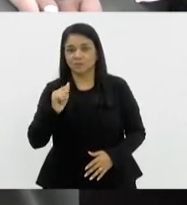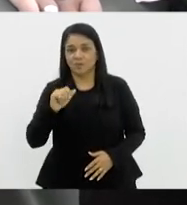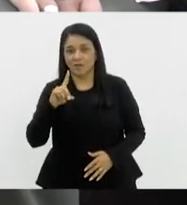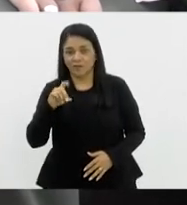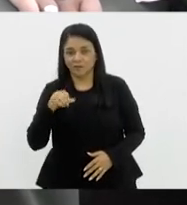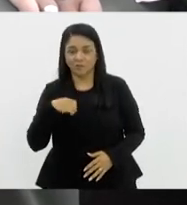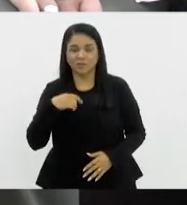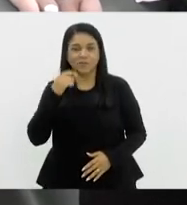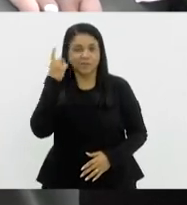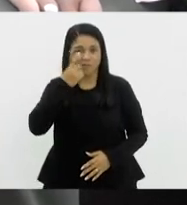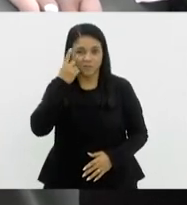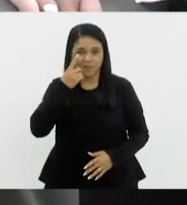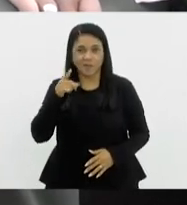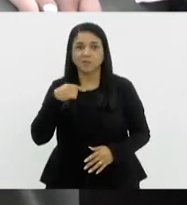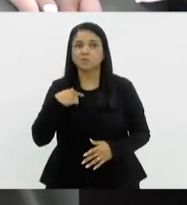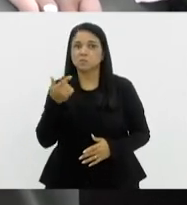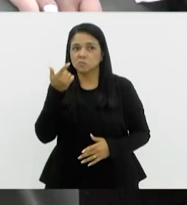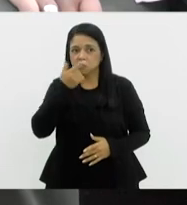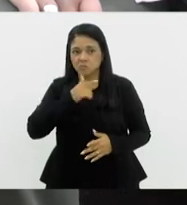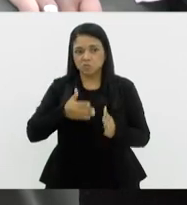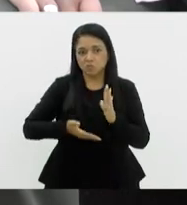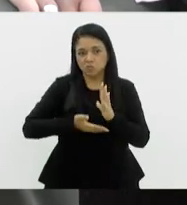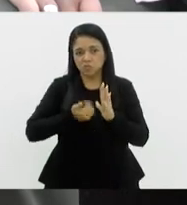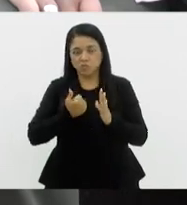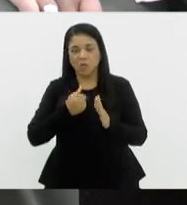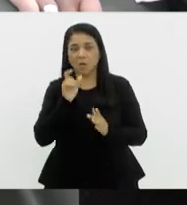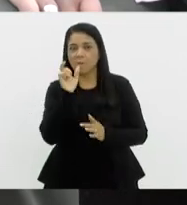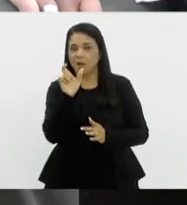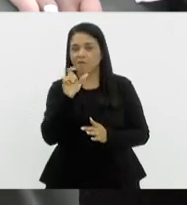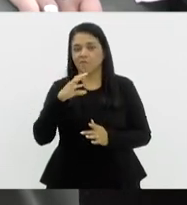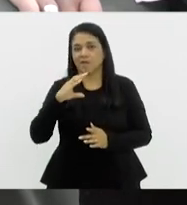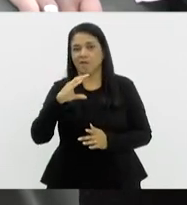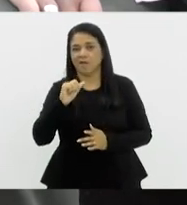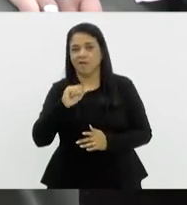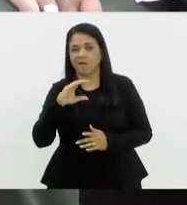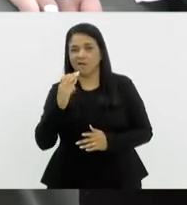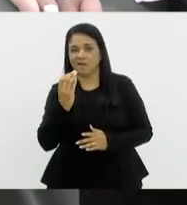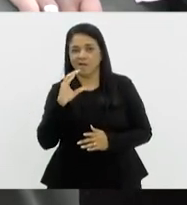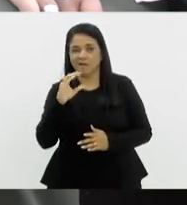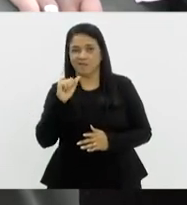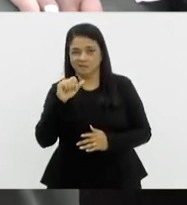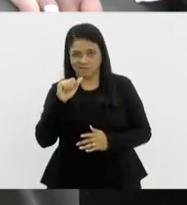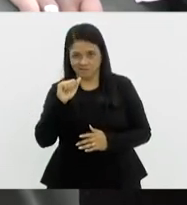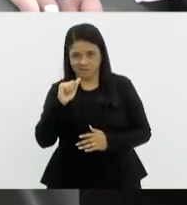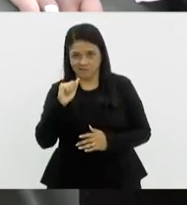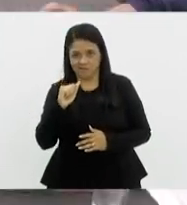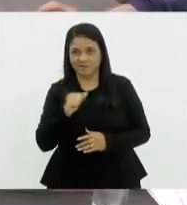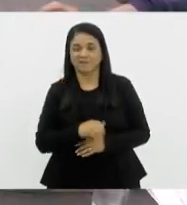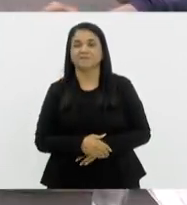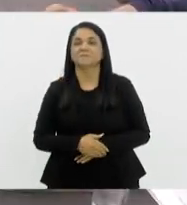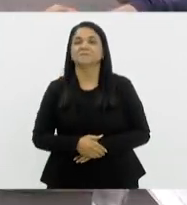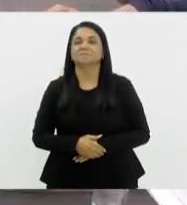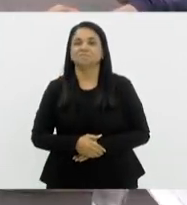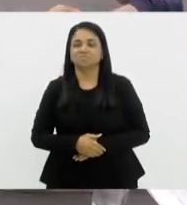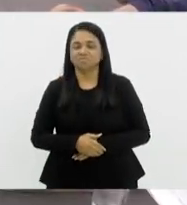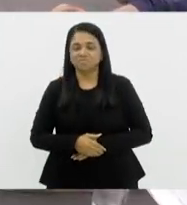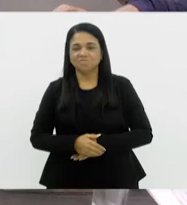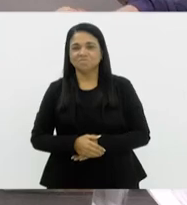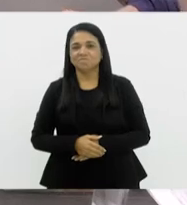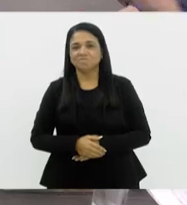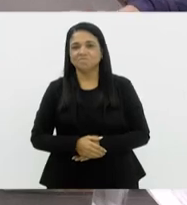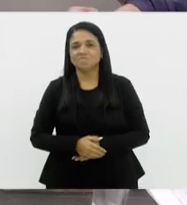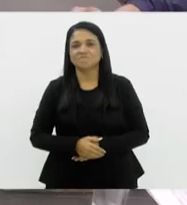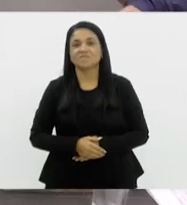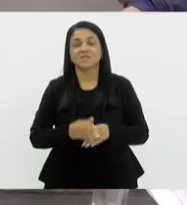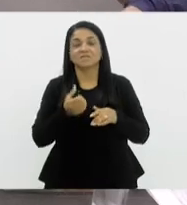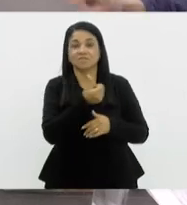dia e homenagear, a gente conseguiu tirar a caça fora. Lembra? Chico Machado. Deputado Chico Machado. Item